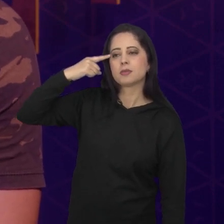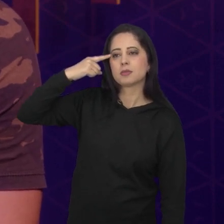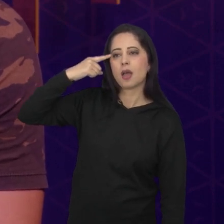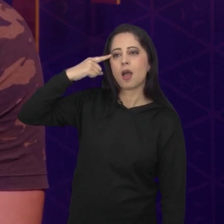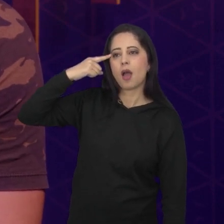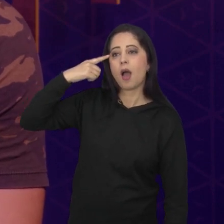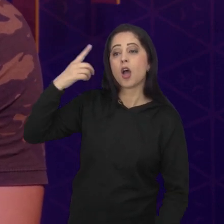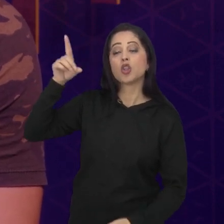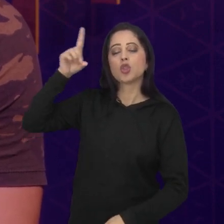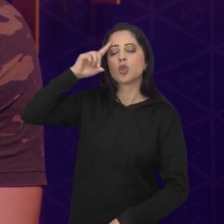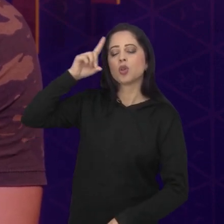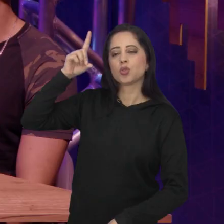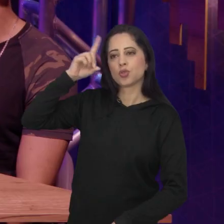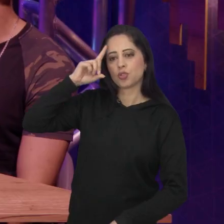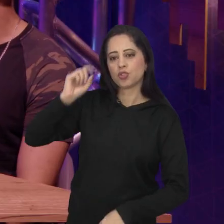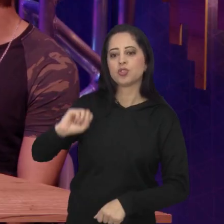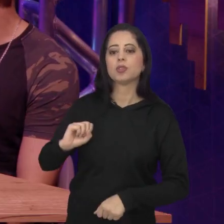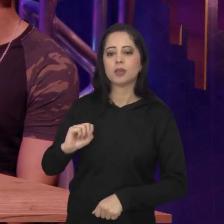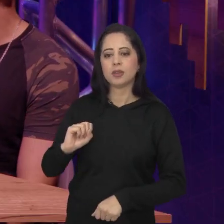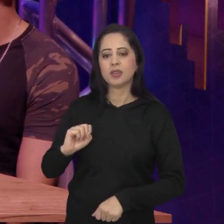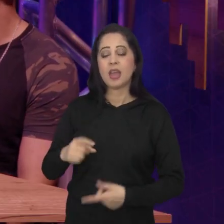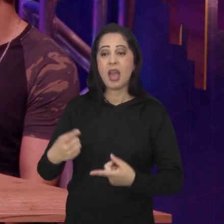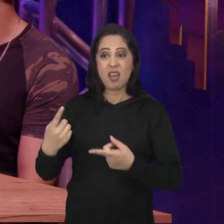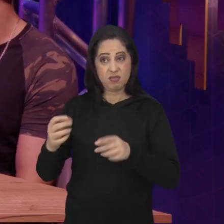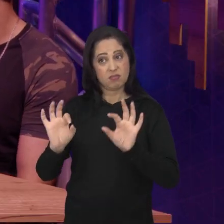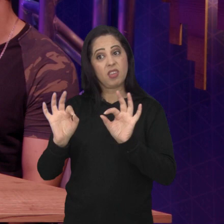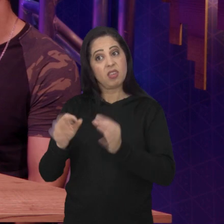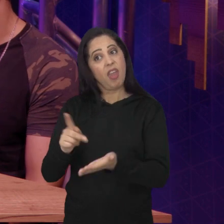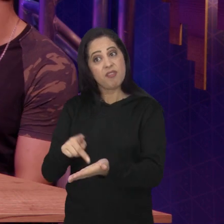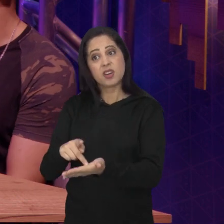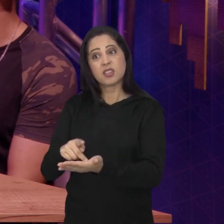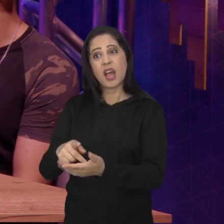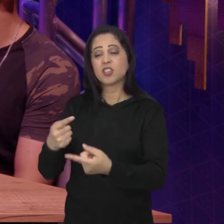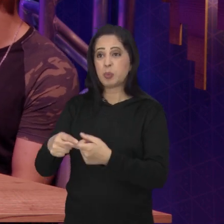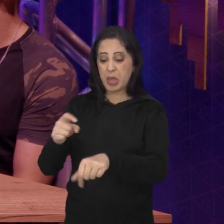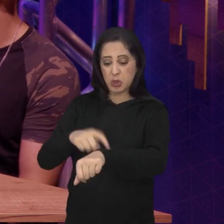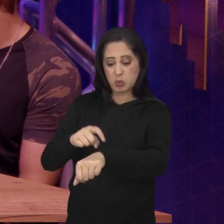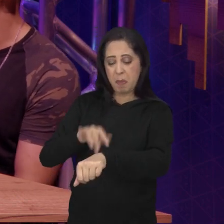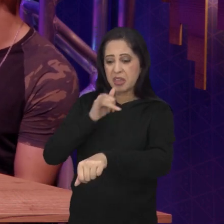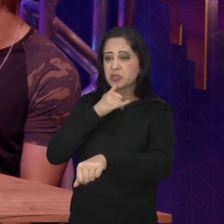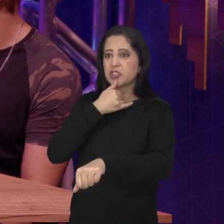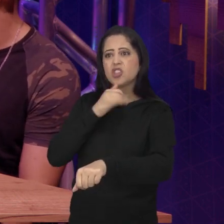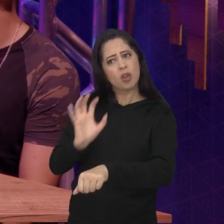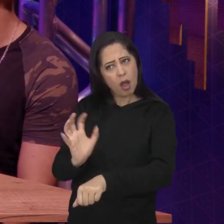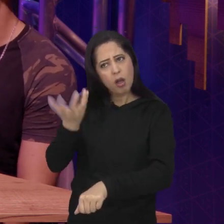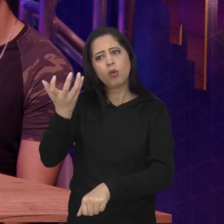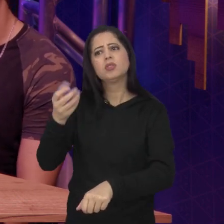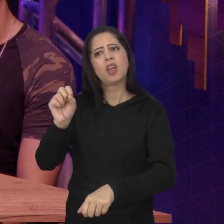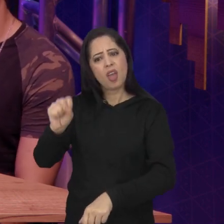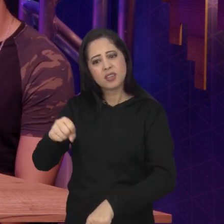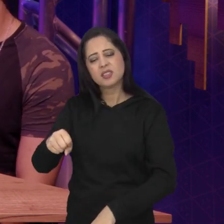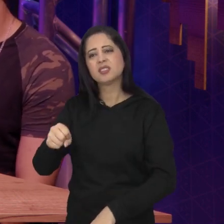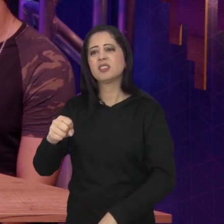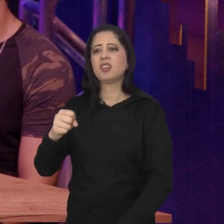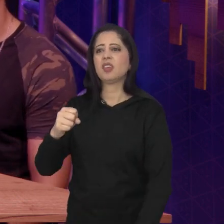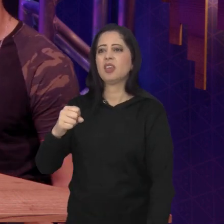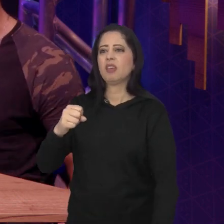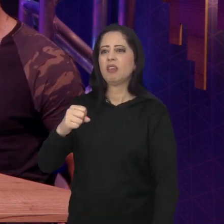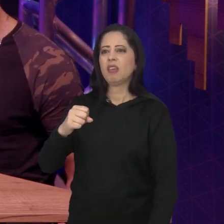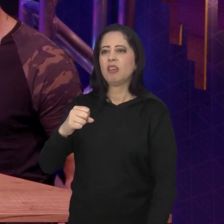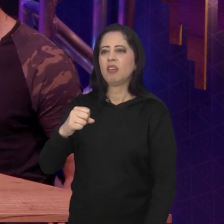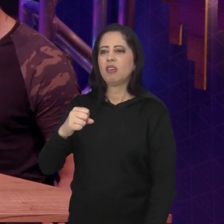dia faz sentido. E é exatamente isso, porque os momentos de tristeza, eles vêm, né? Os momentos